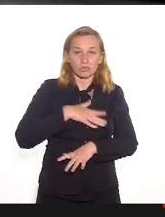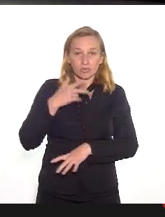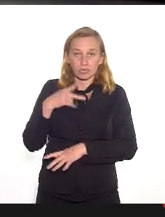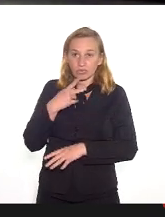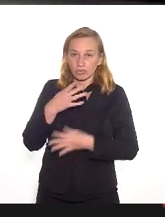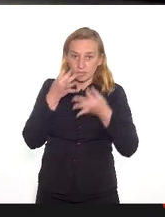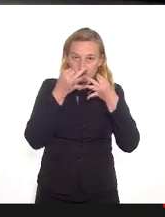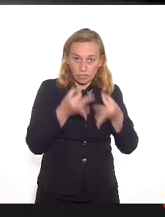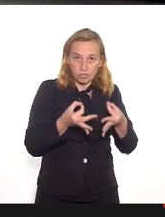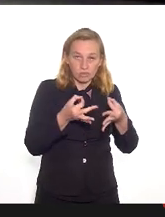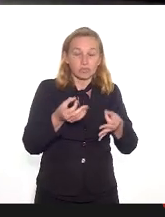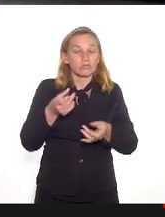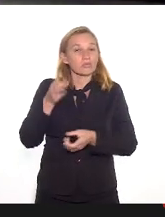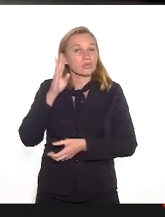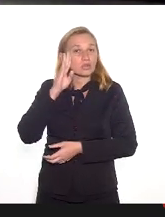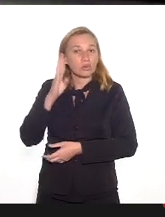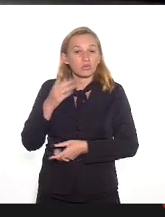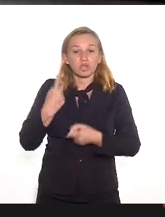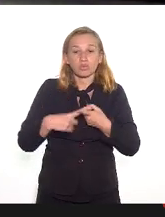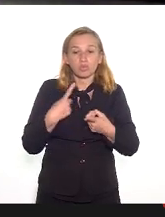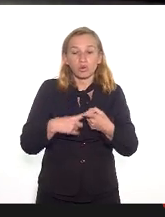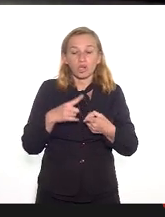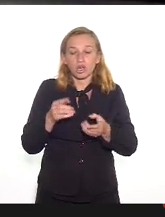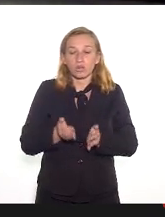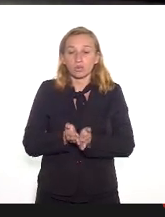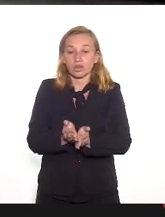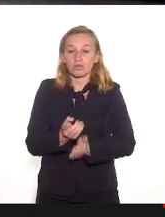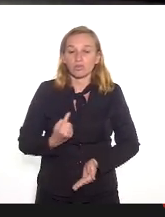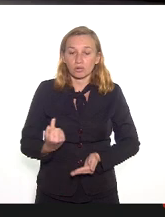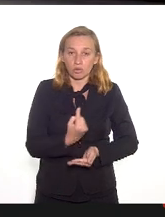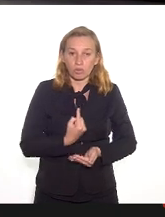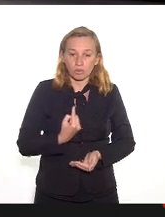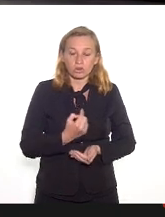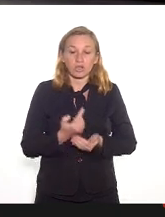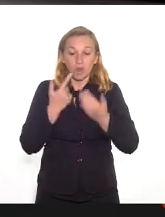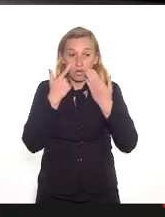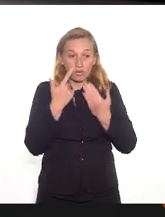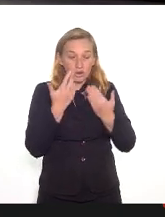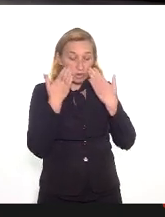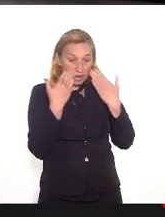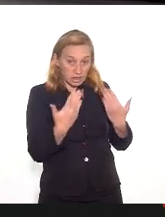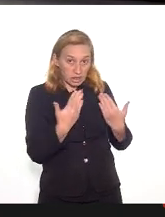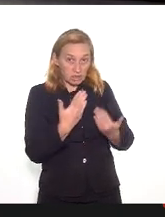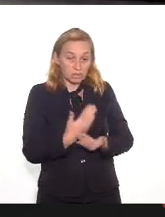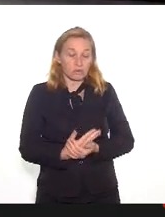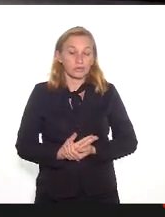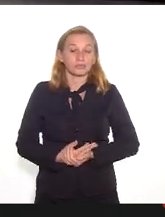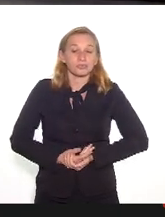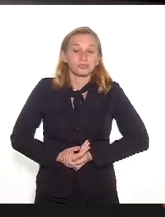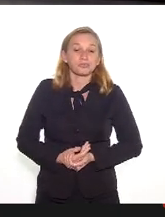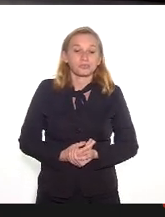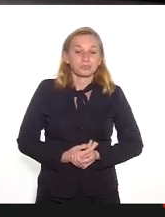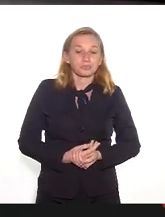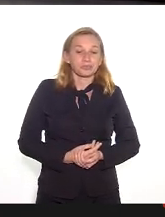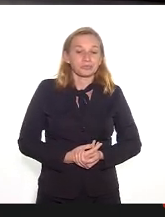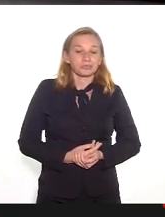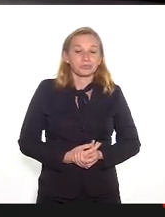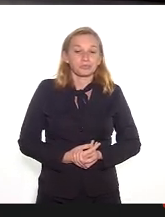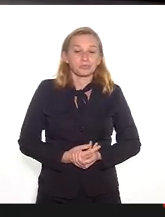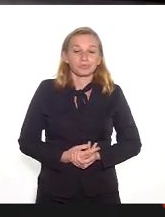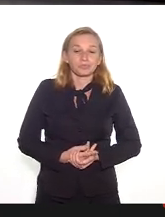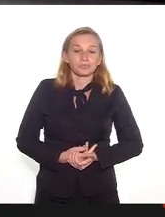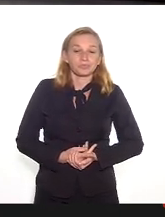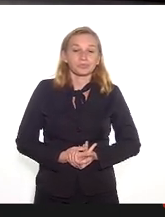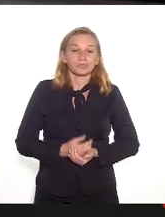atenção, principalmente porque a questão do nosso navio. Eu vi aqui nas apresentações que o senhor colocou, principalmente nas